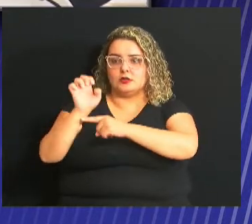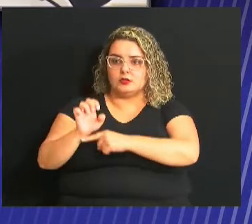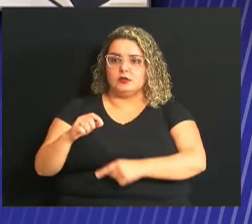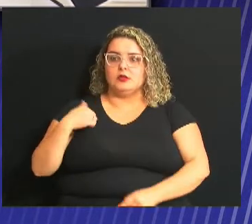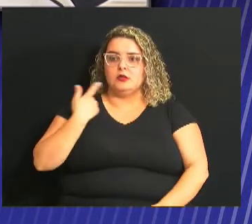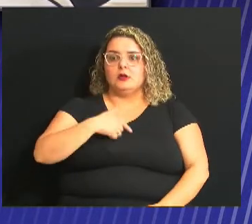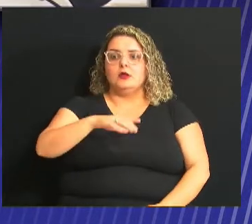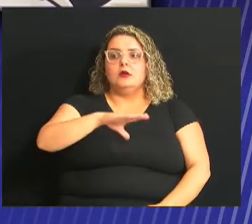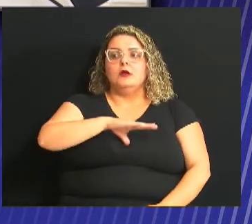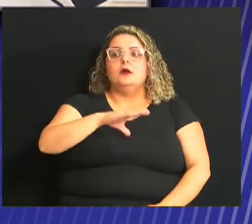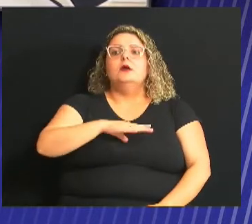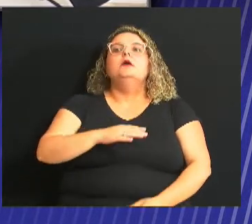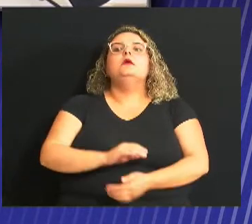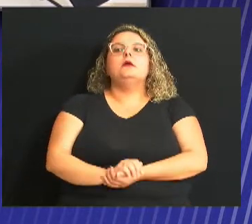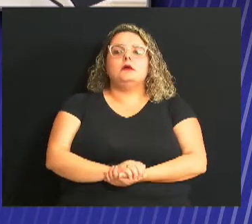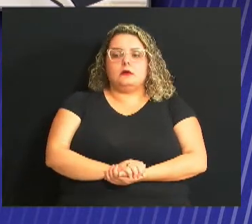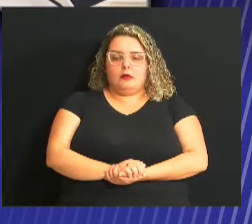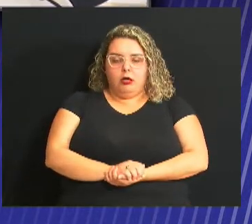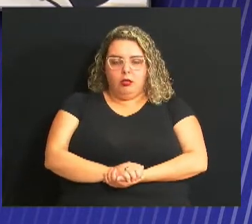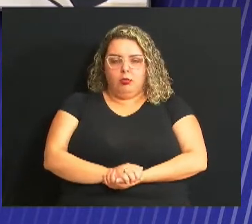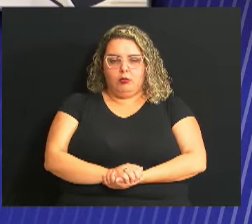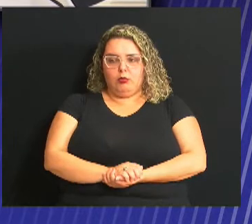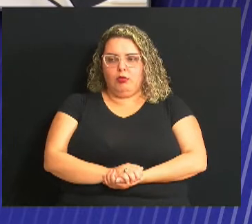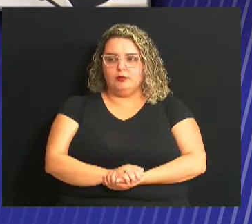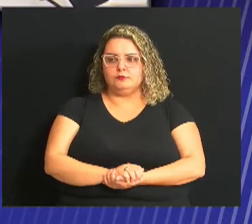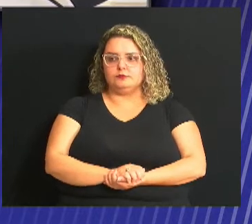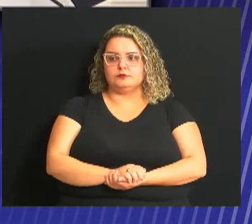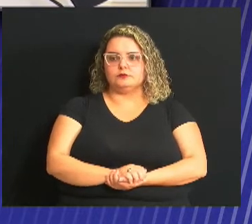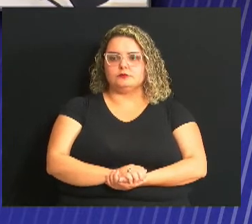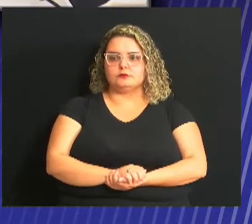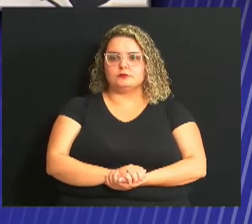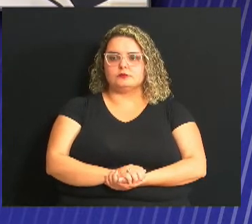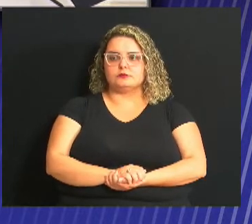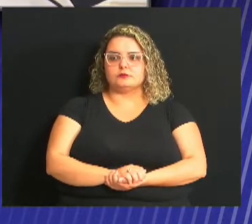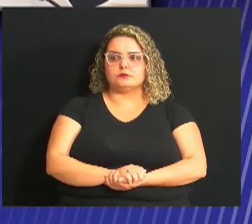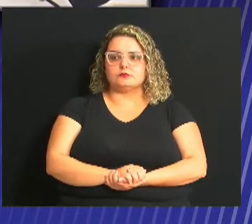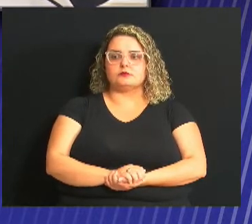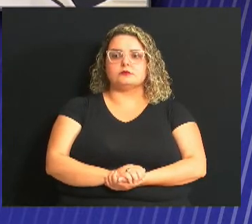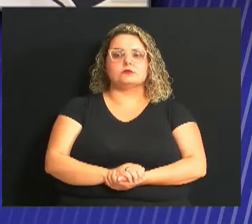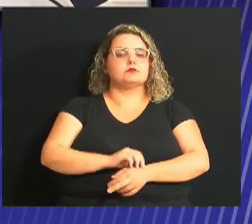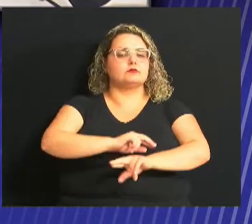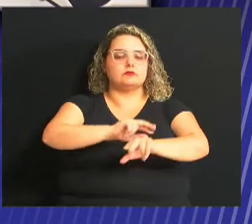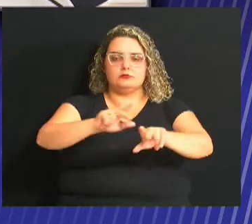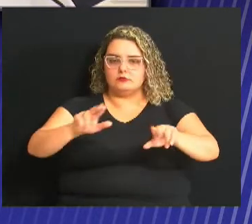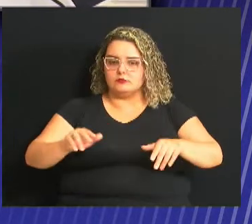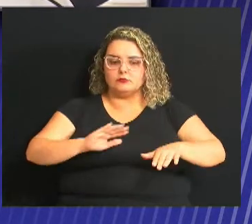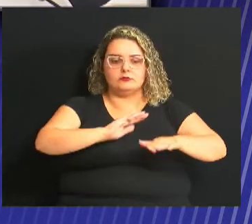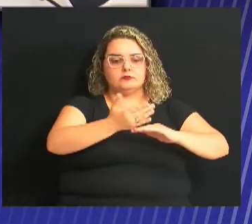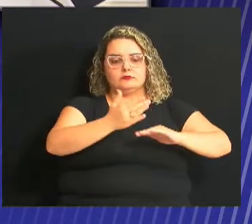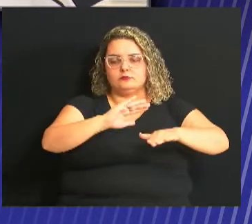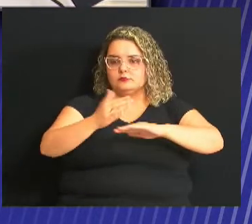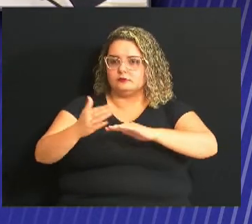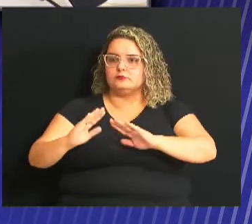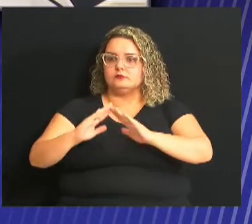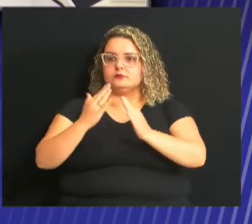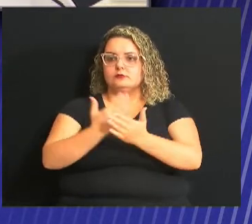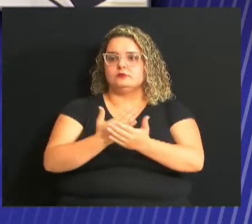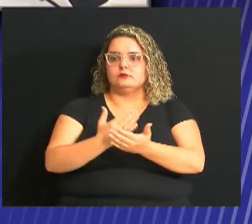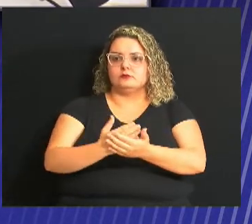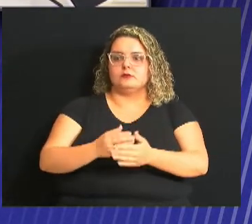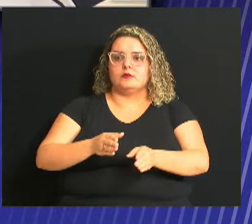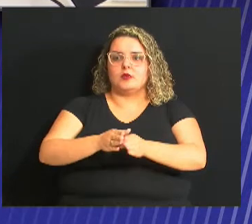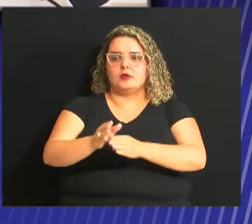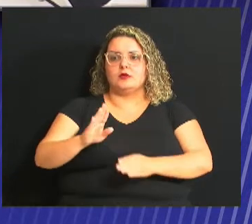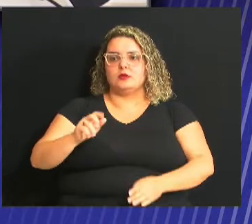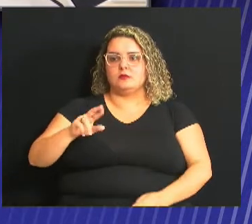município, e elas, Carlos Gomes, Castelo Branco, Conselho Brandão. Após